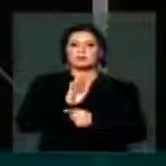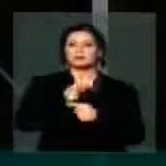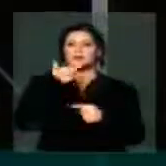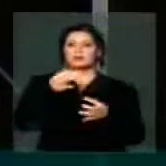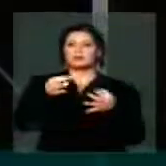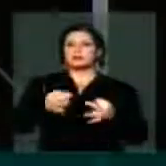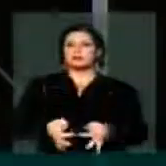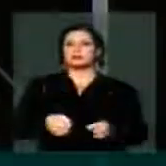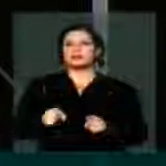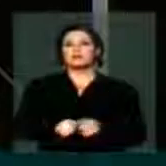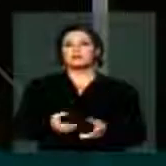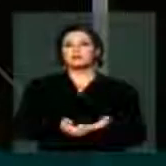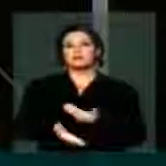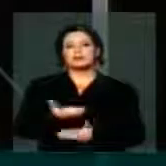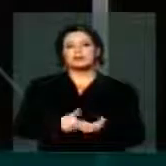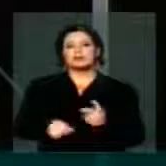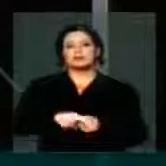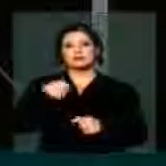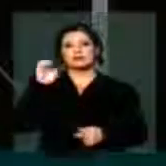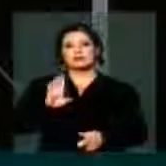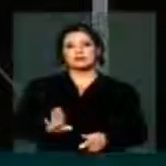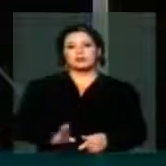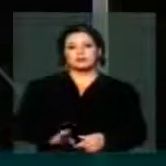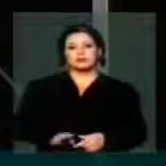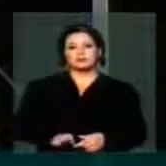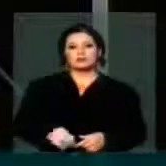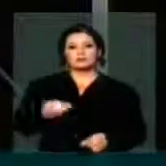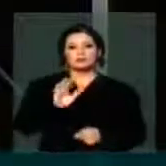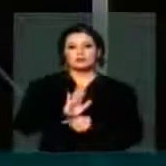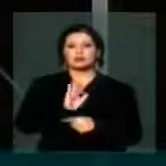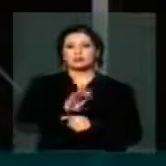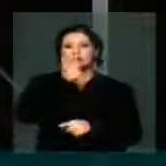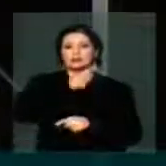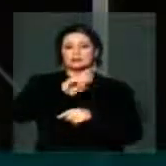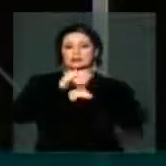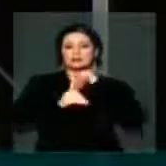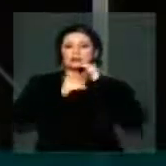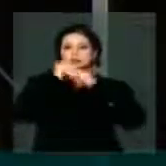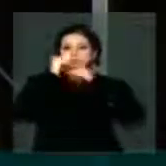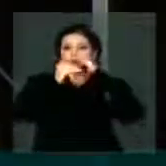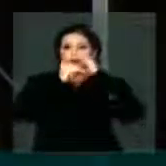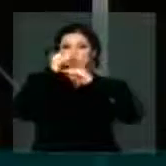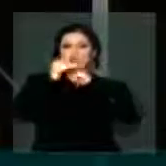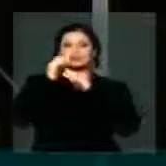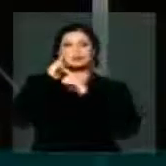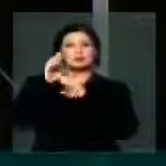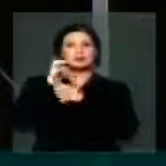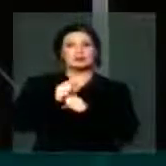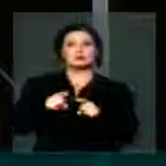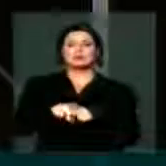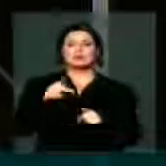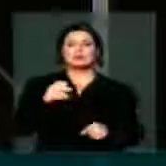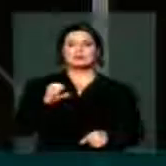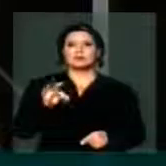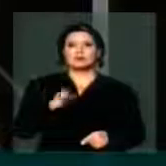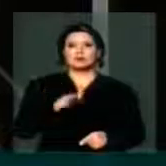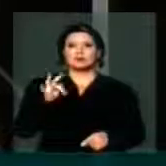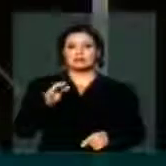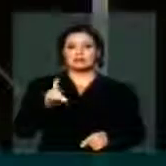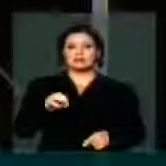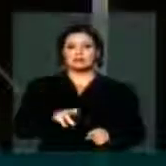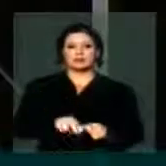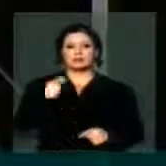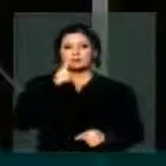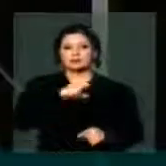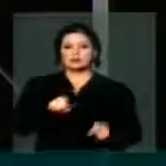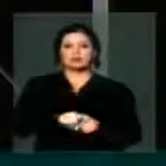mais justa da receita tributária no Brasil e ajuda a avançar no processo de revisão do Pacto Federativo. Isso tudo